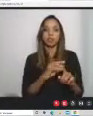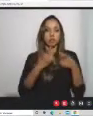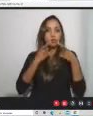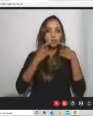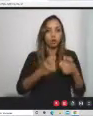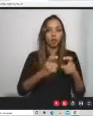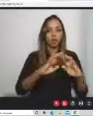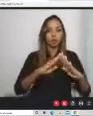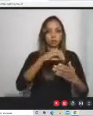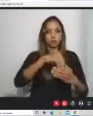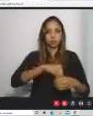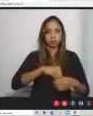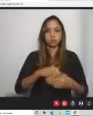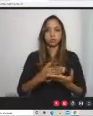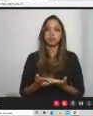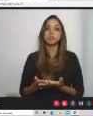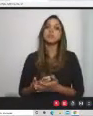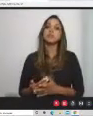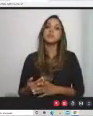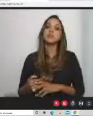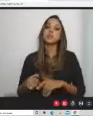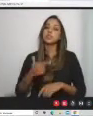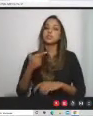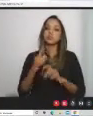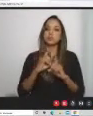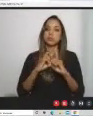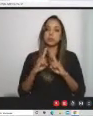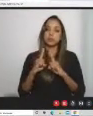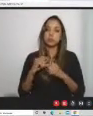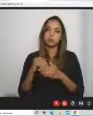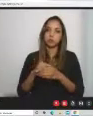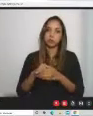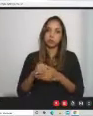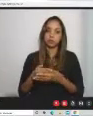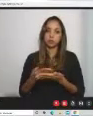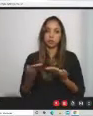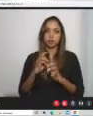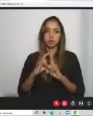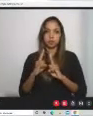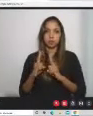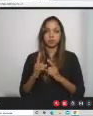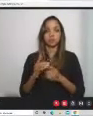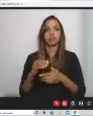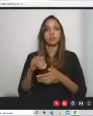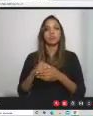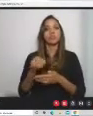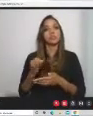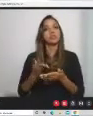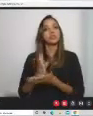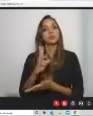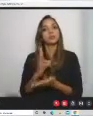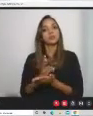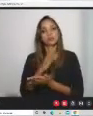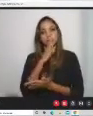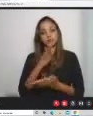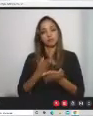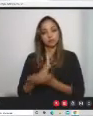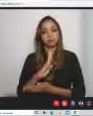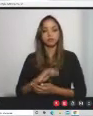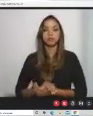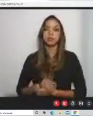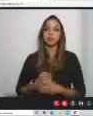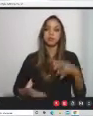Carvalho. Matéria em segunda discussão e em segunda votação. Em discussão, em votação, aqueles que aprovam nesse como se encontram, aprovado.